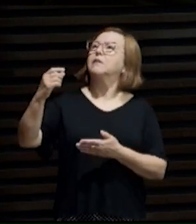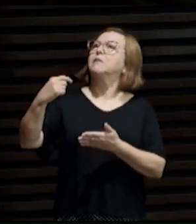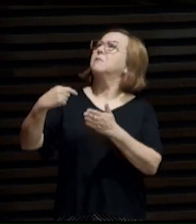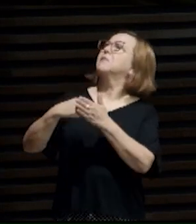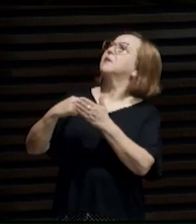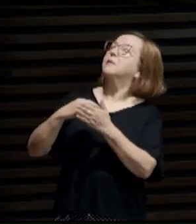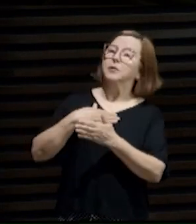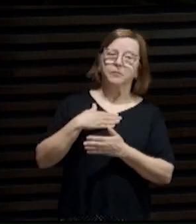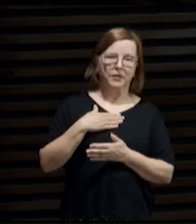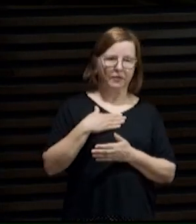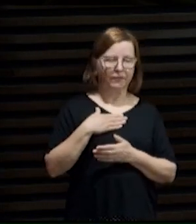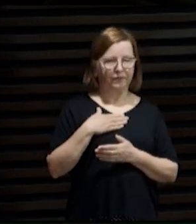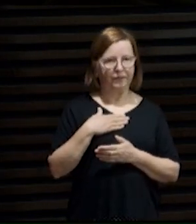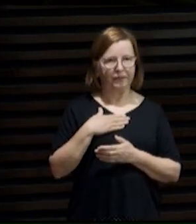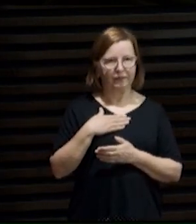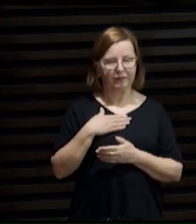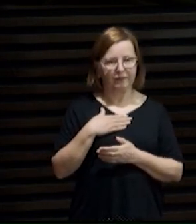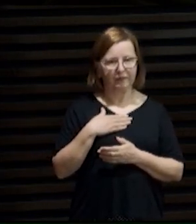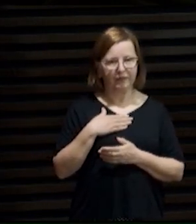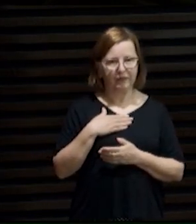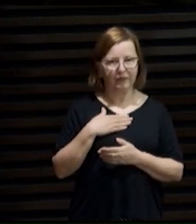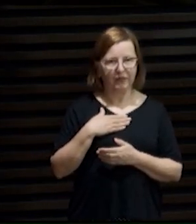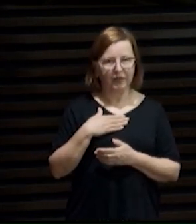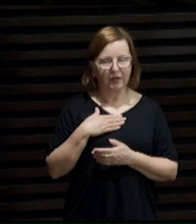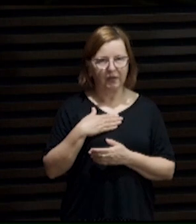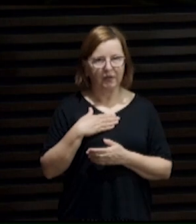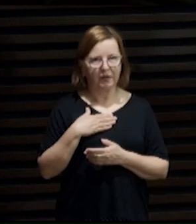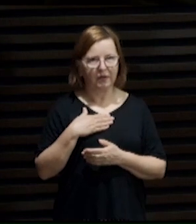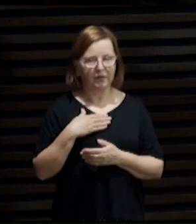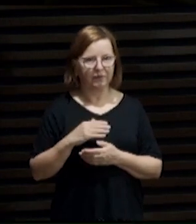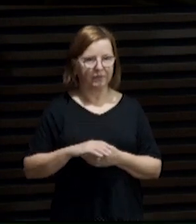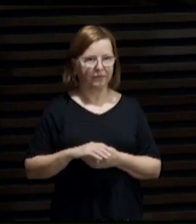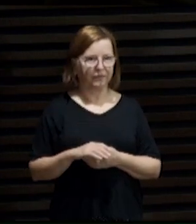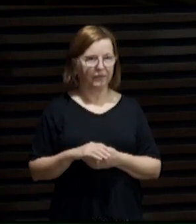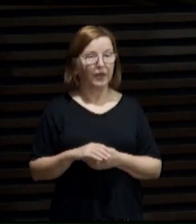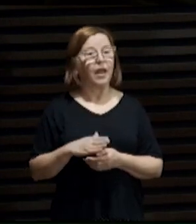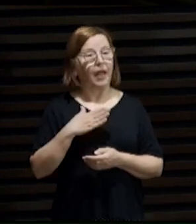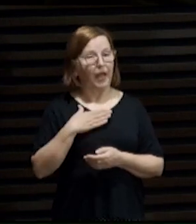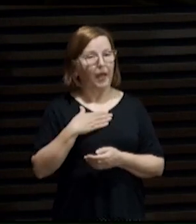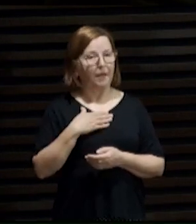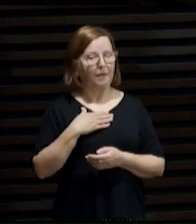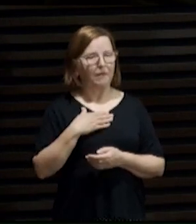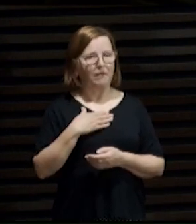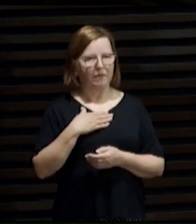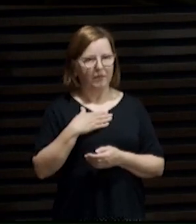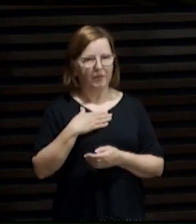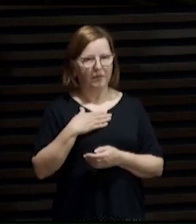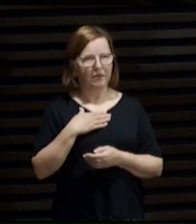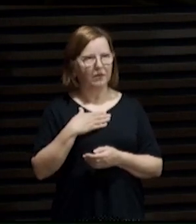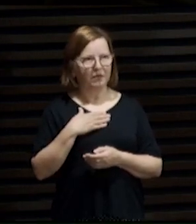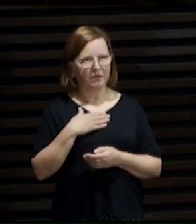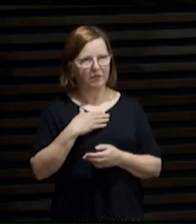servo bom e fiel. Só. Fizeste o que eu te mandei. Ora, mas é minha obrigação como servo fazer o que Deus manda. Então